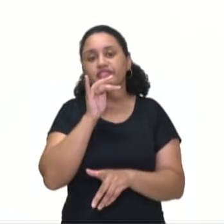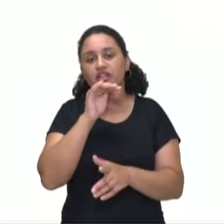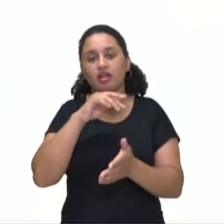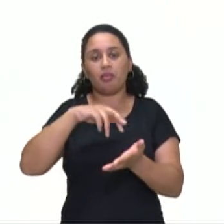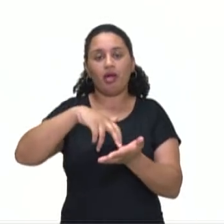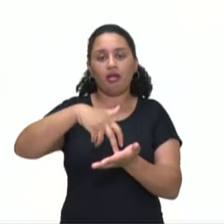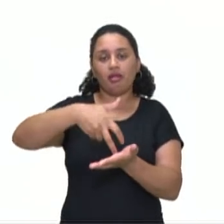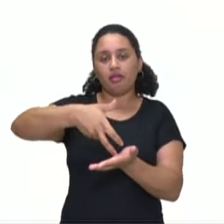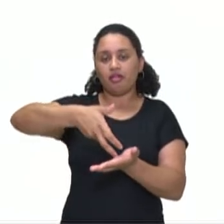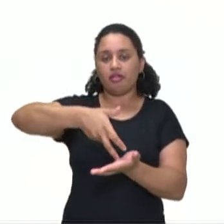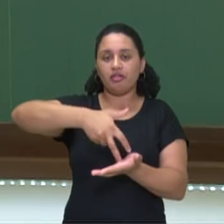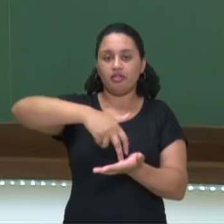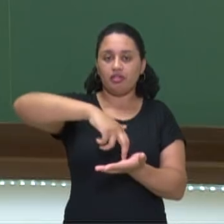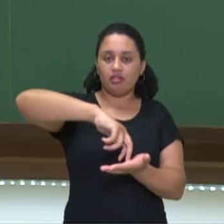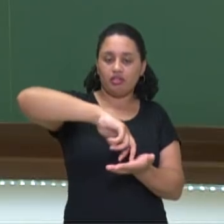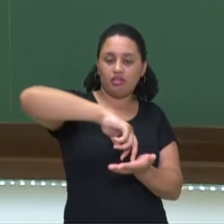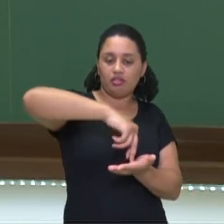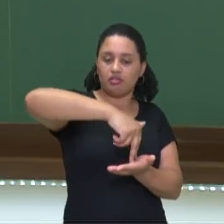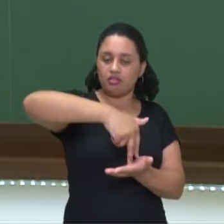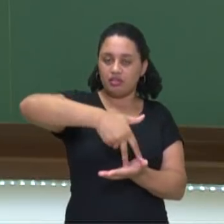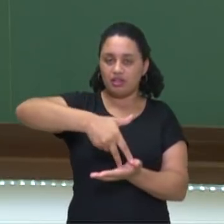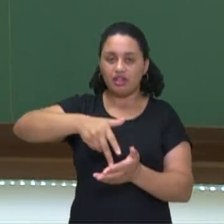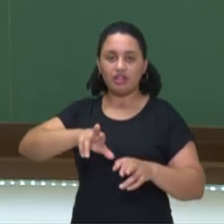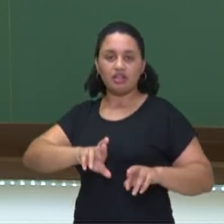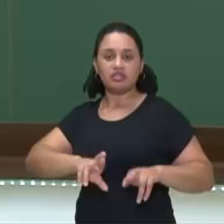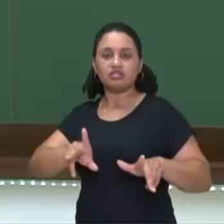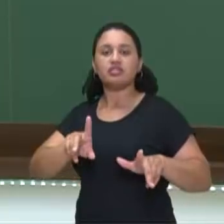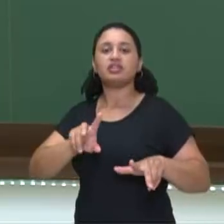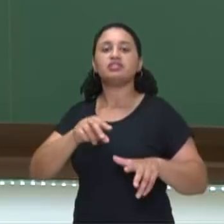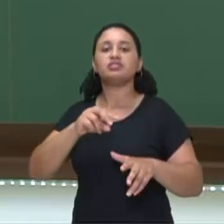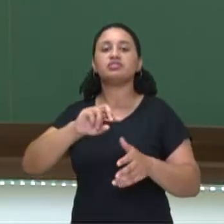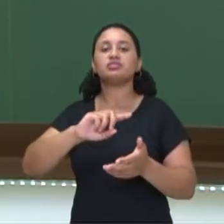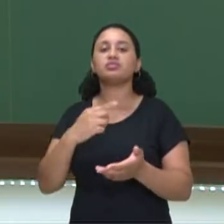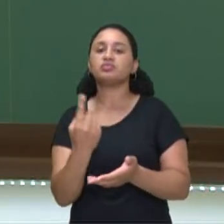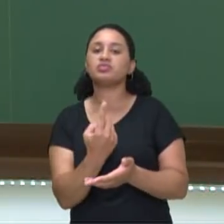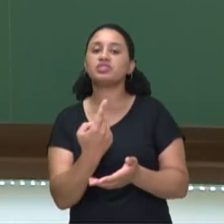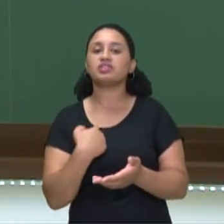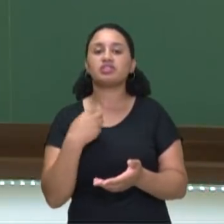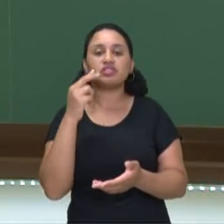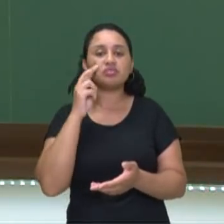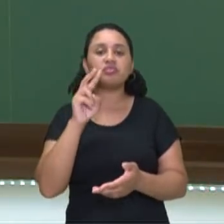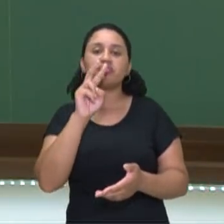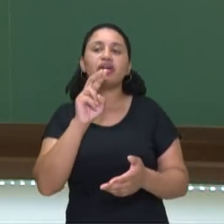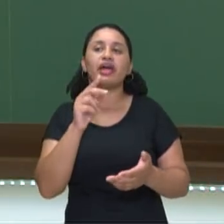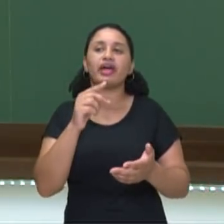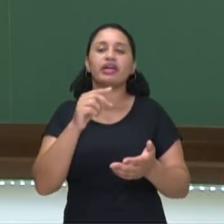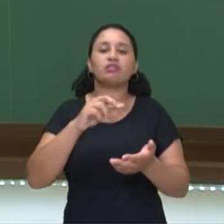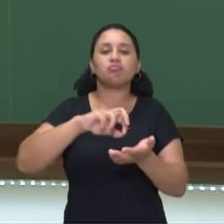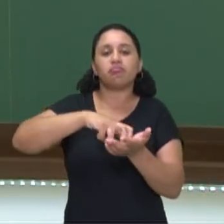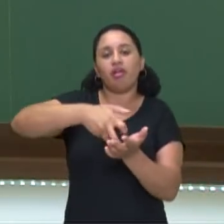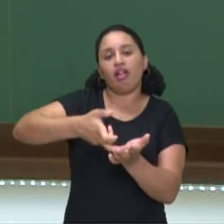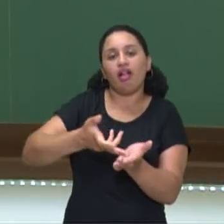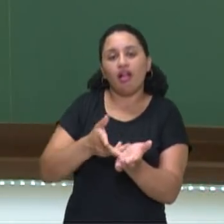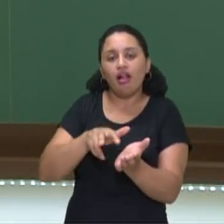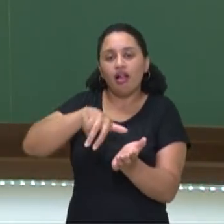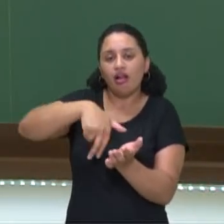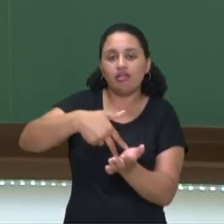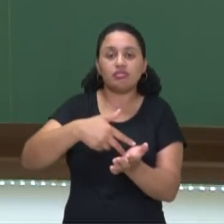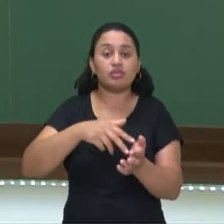do balé é diferente do giro que nós vamos ver num ritmo de street dance, tá?